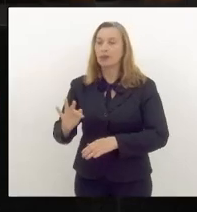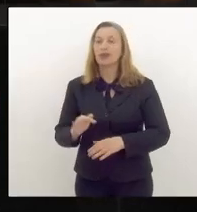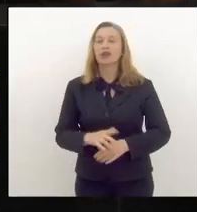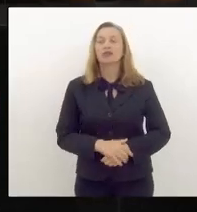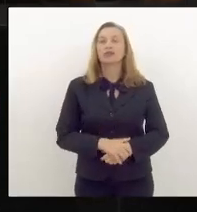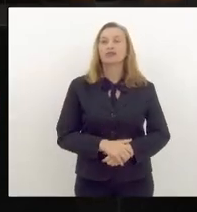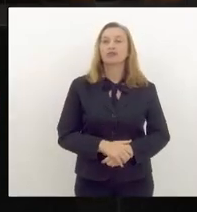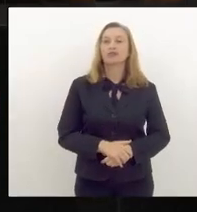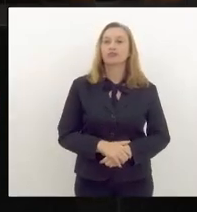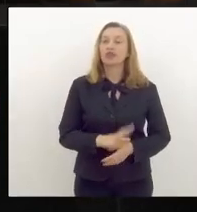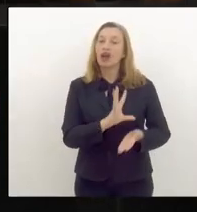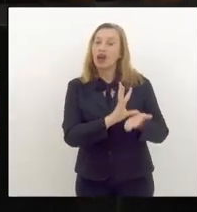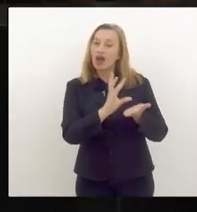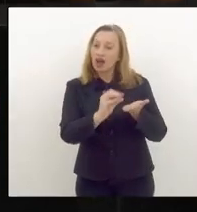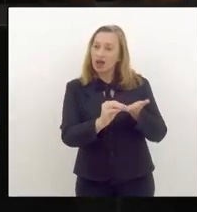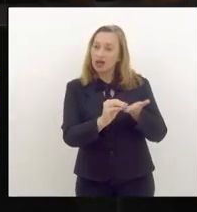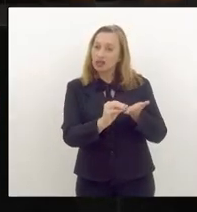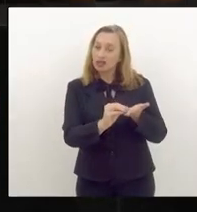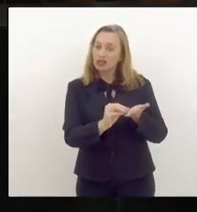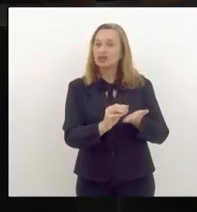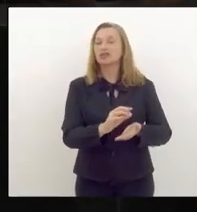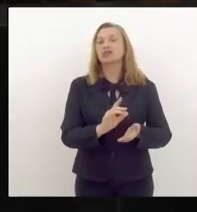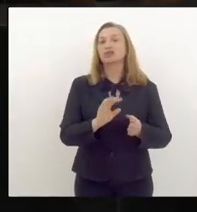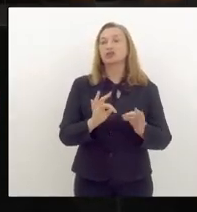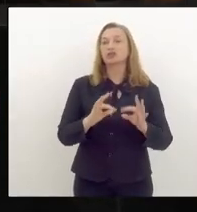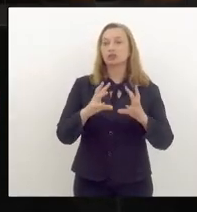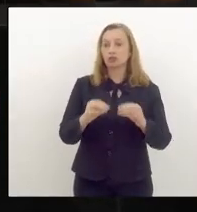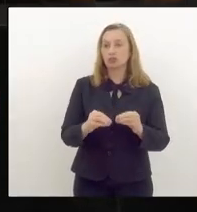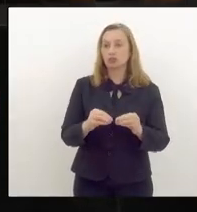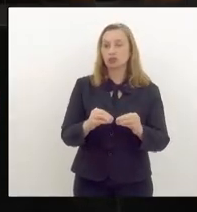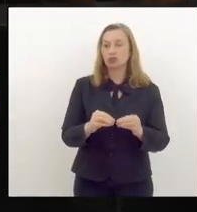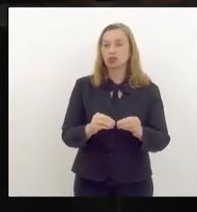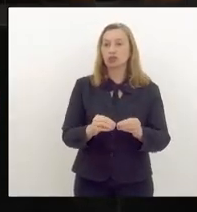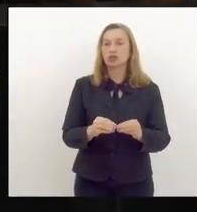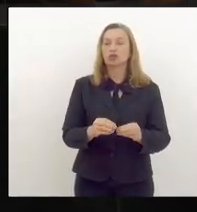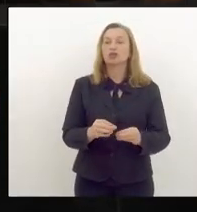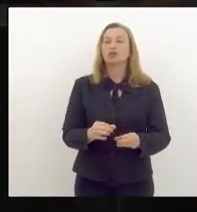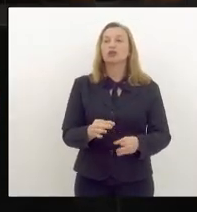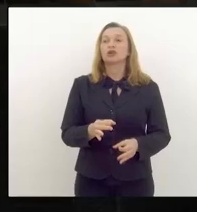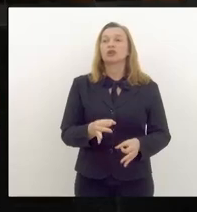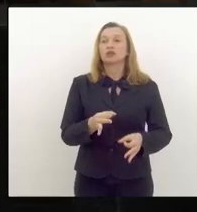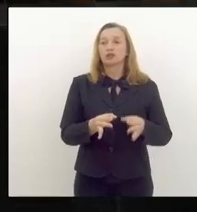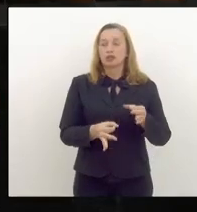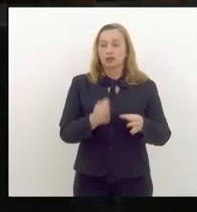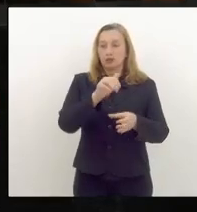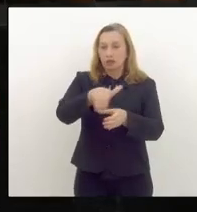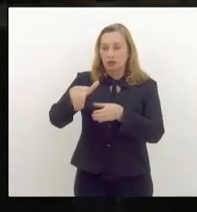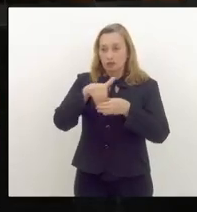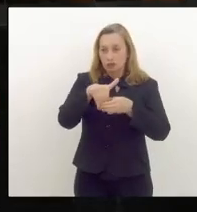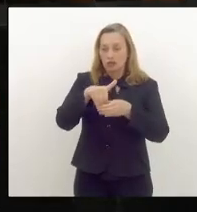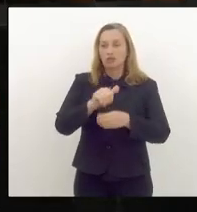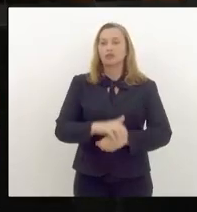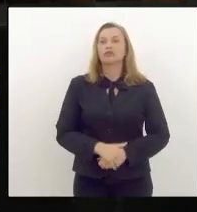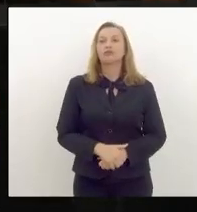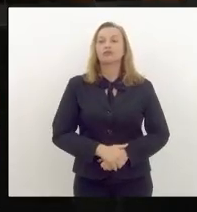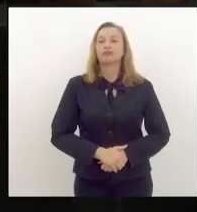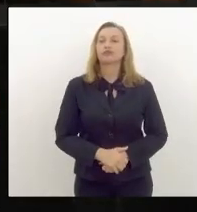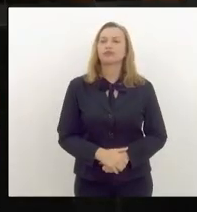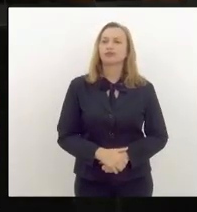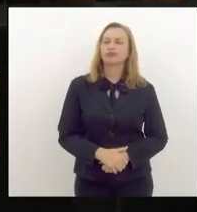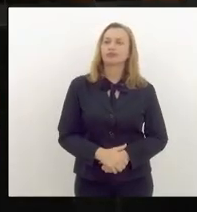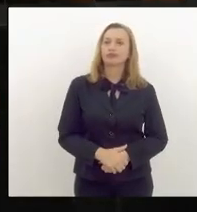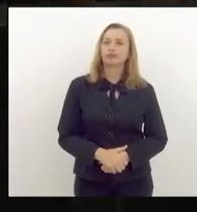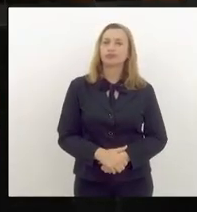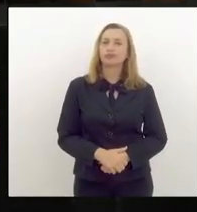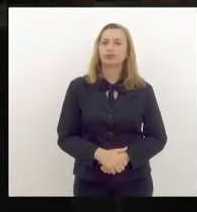as atas e suas nome datas ao Tribunal Regional Eleitoral o que processará